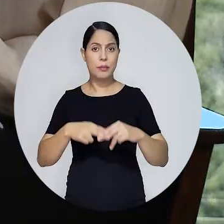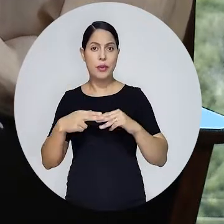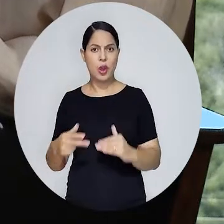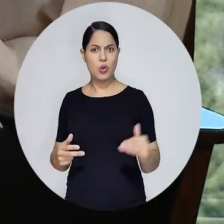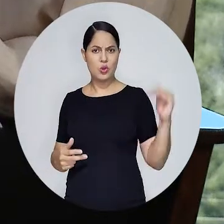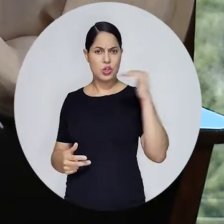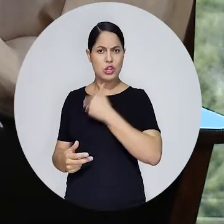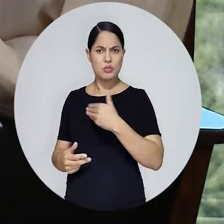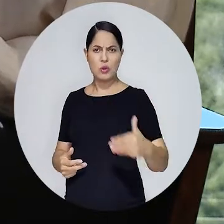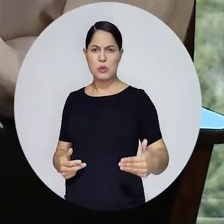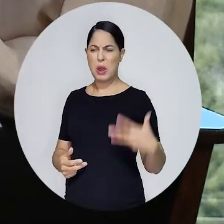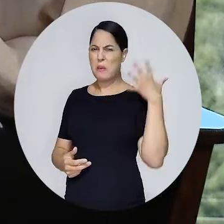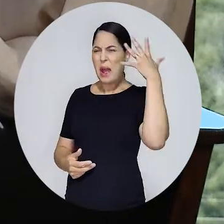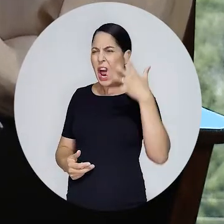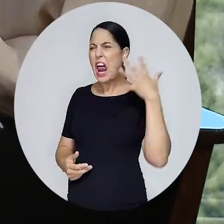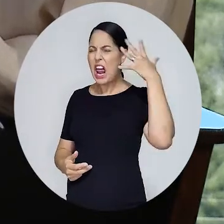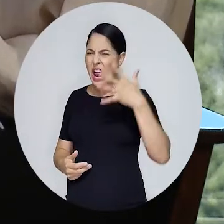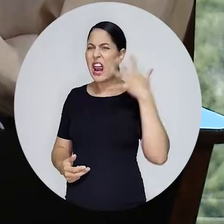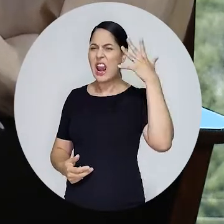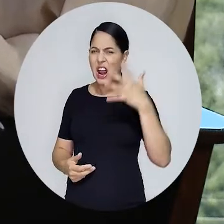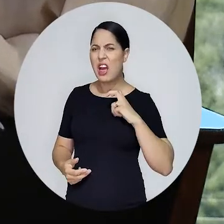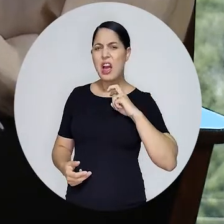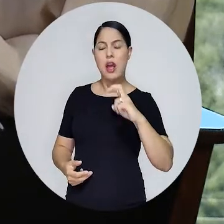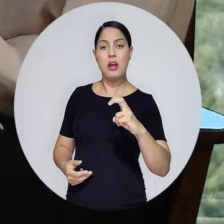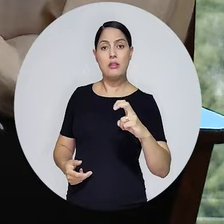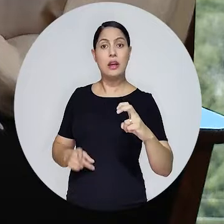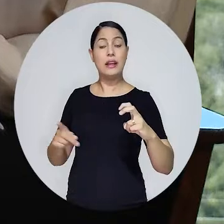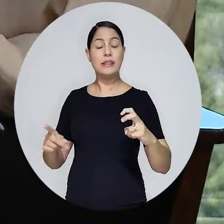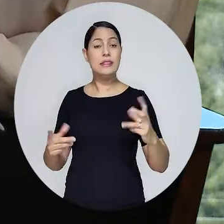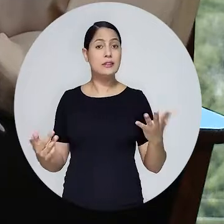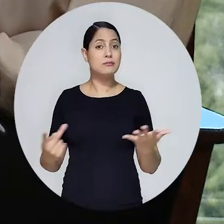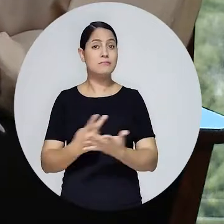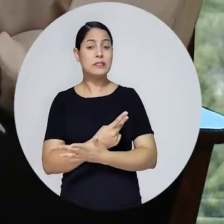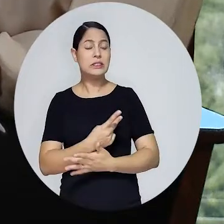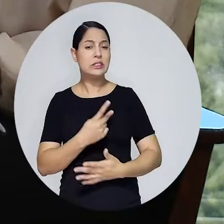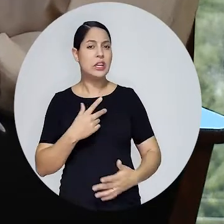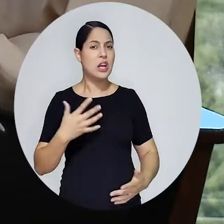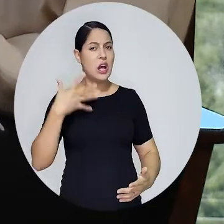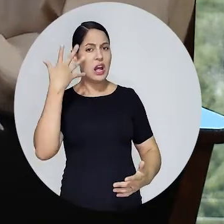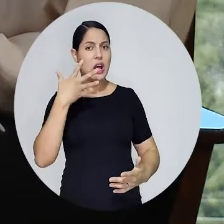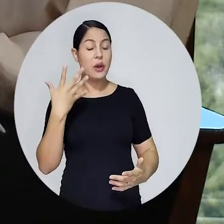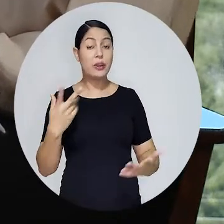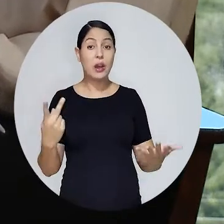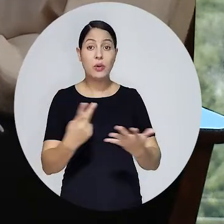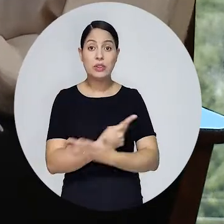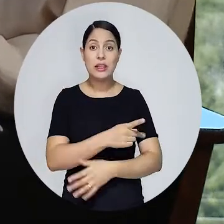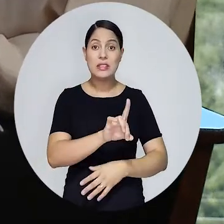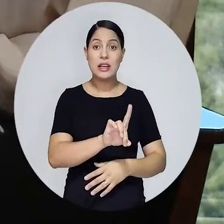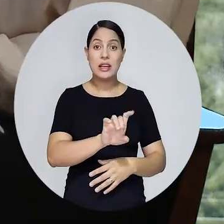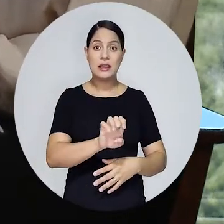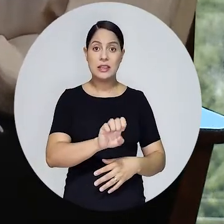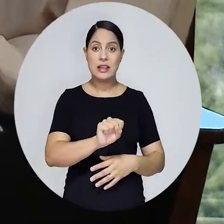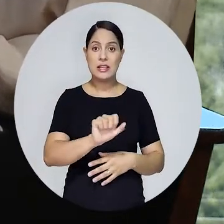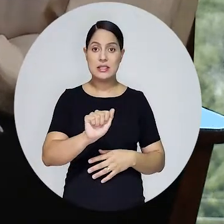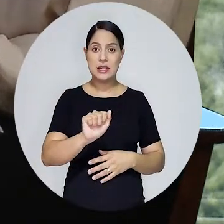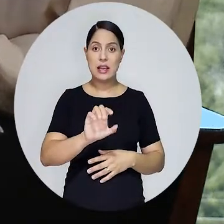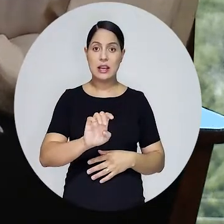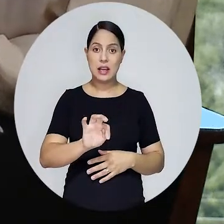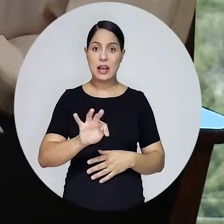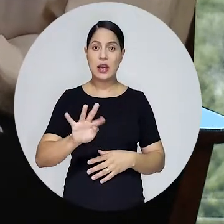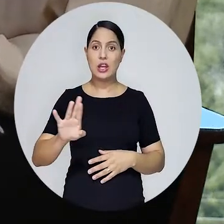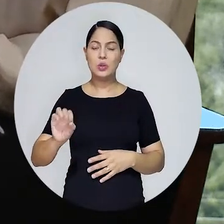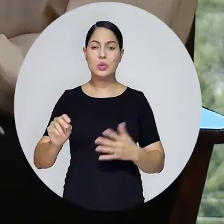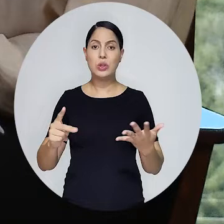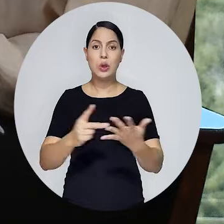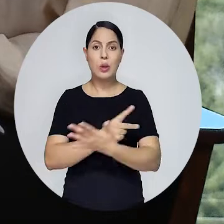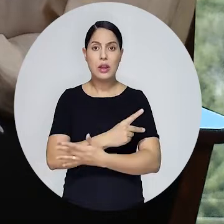está havendo um excesso grande por parte da autoridade pública, muitas vezes cabe para o desacato. Então o desacato virou hoje a prisão do advogado, que a